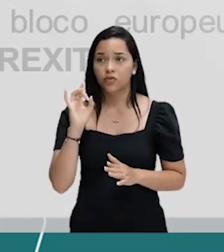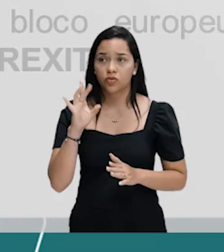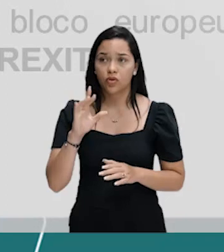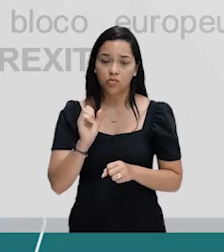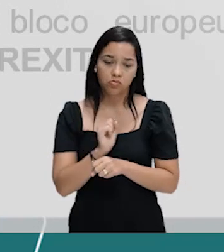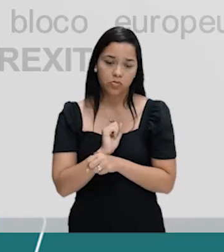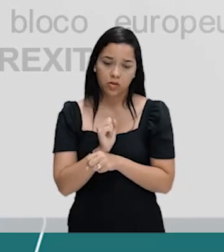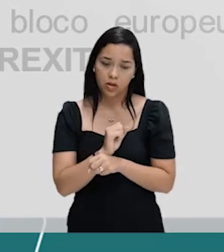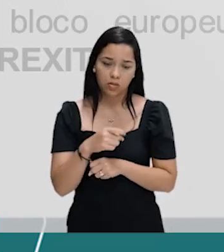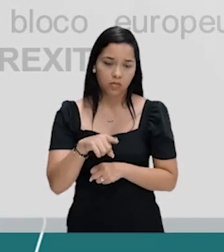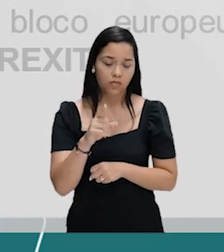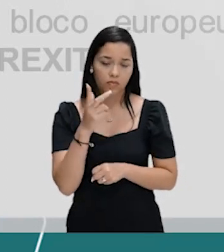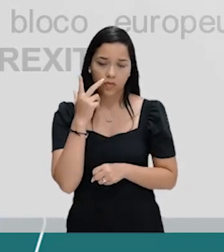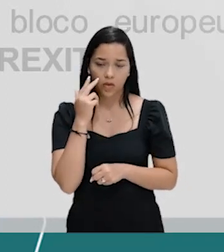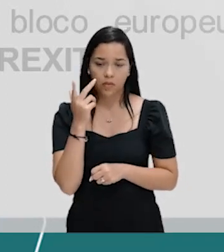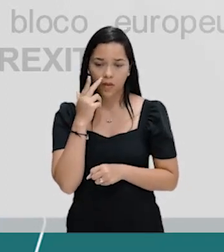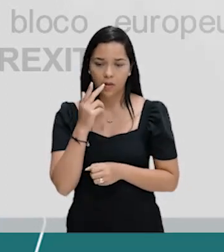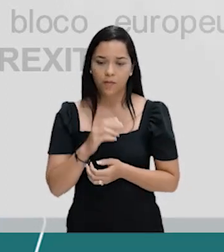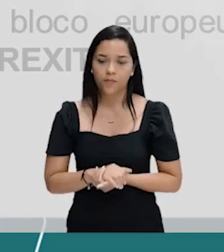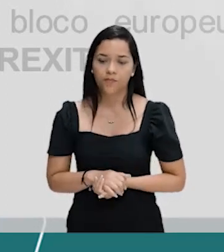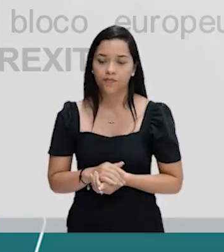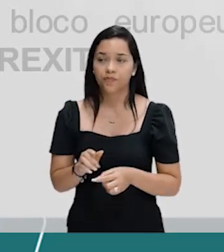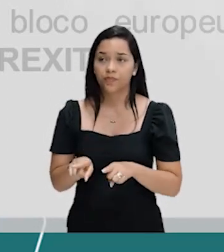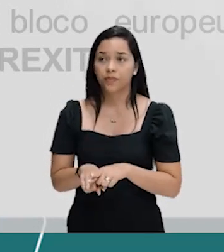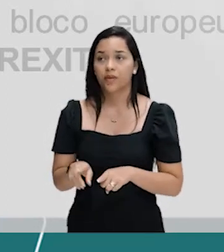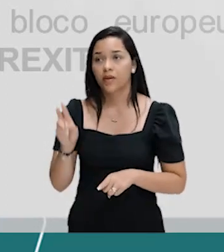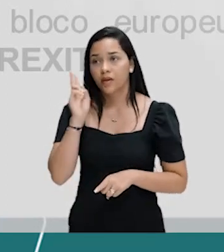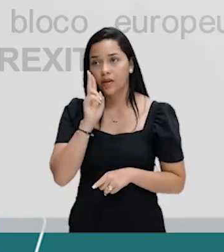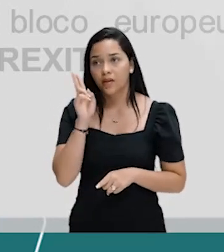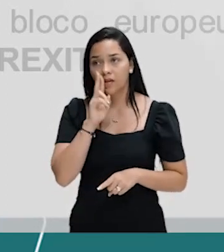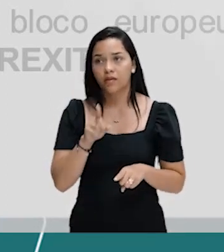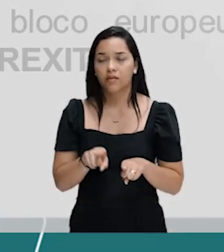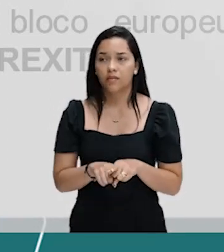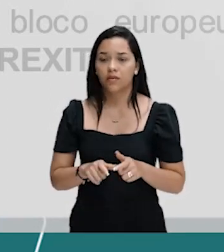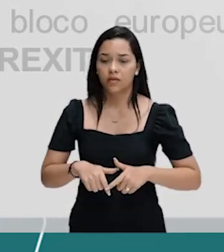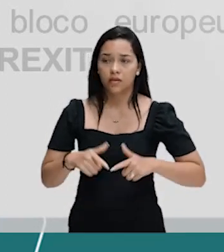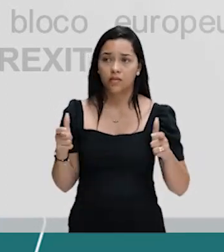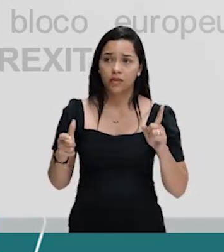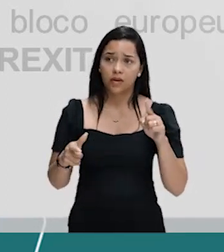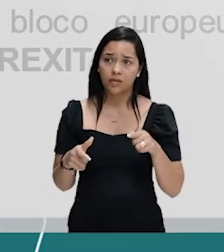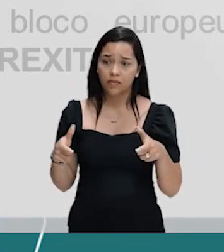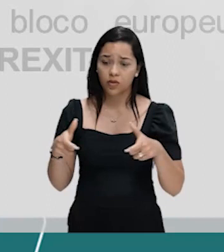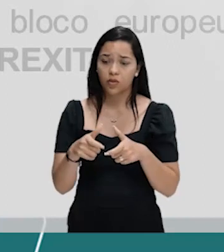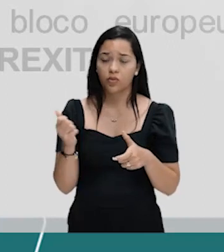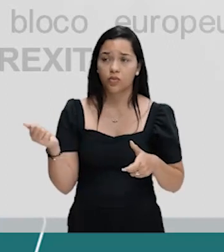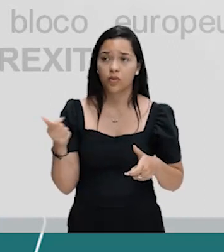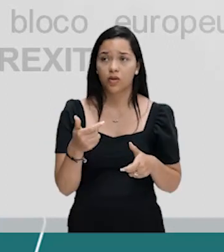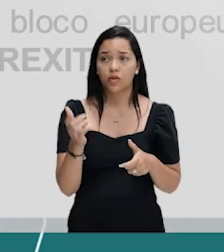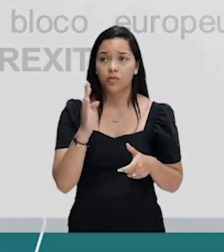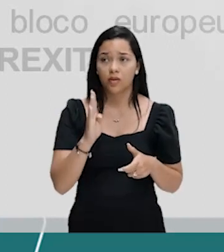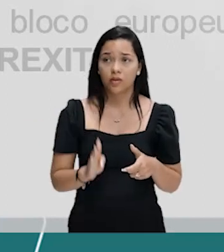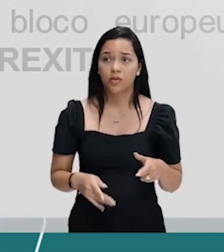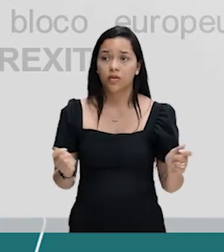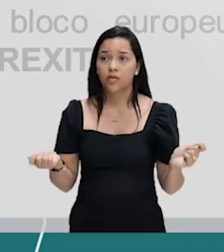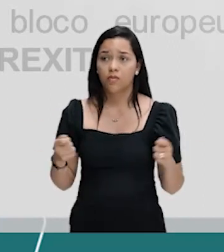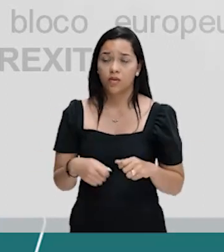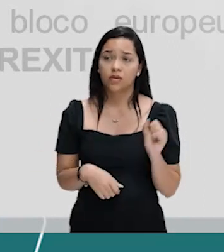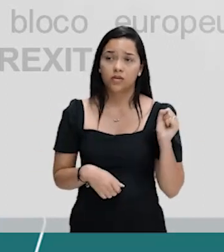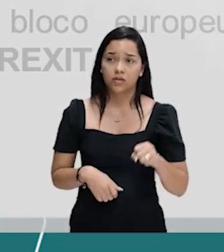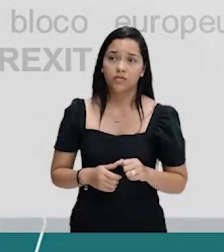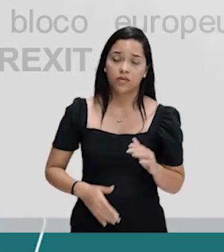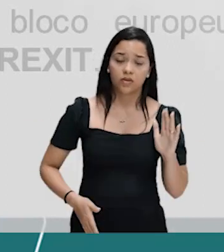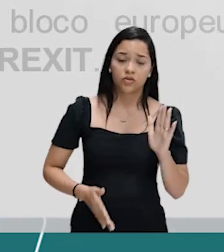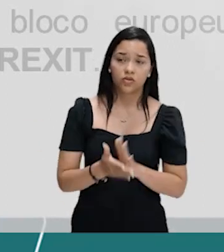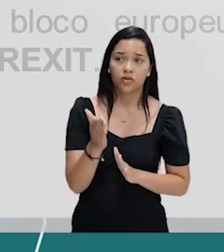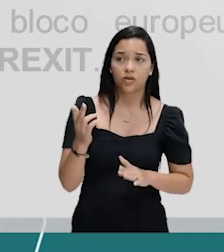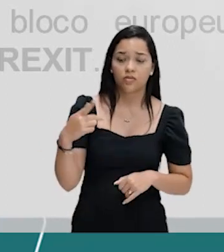carro e ele vai lá e de boa, certo? Lembrando que a Europa, em proporções de tamanho, ela é bem menor do que o Brasil, por exemplo. Então, as pessoas podem, sim,